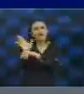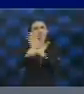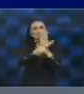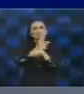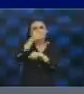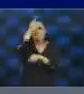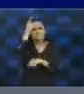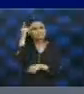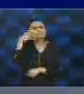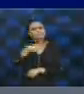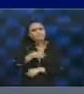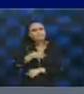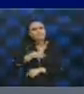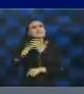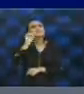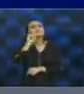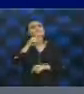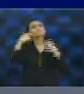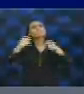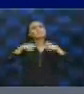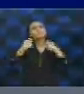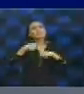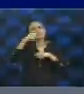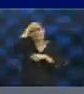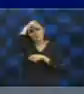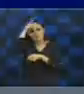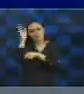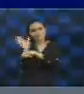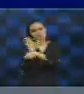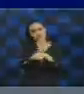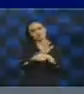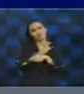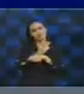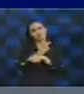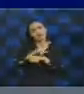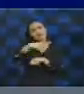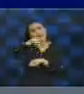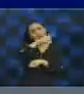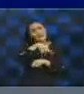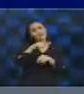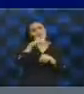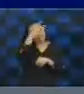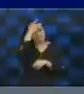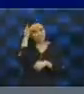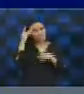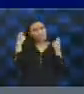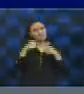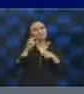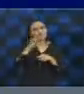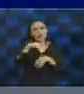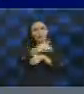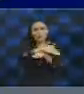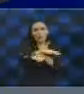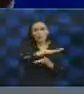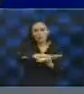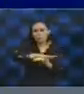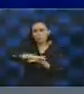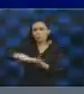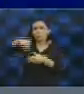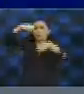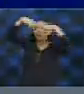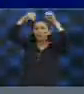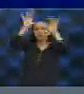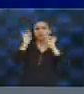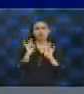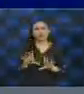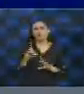humildes, aquelas que precisam mais da prefeitura. São as pessoas mais humildes que não precisam só do asfalto da rua e da iluminação.